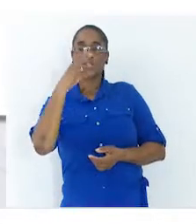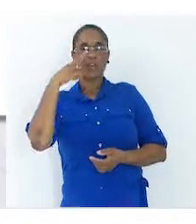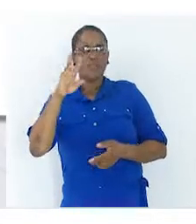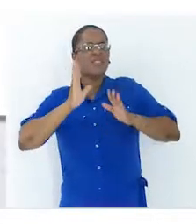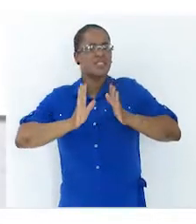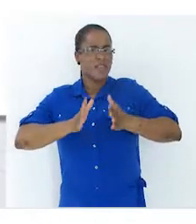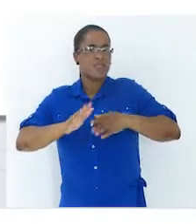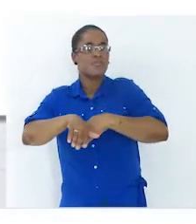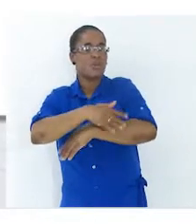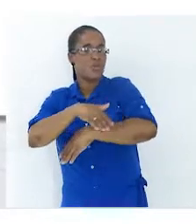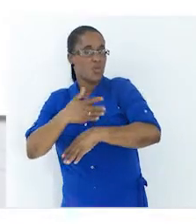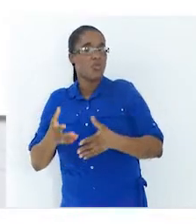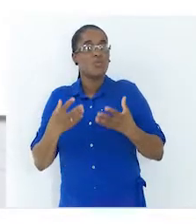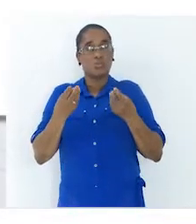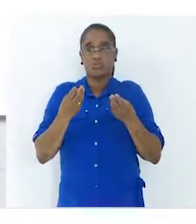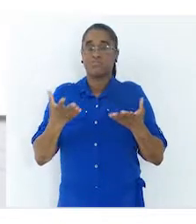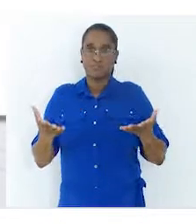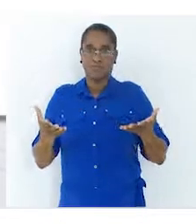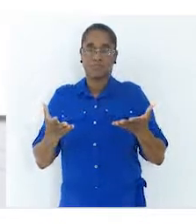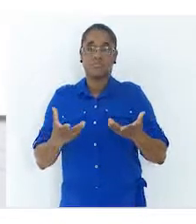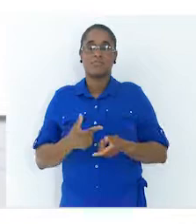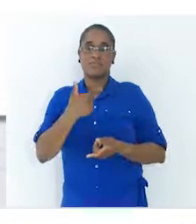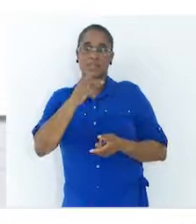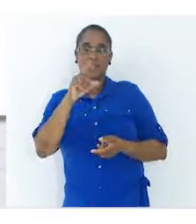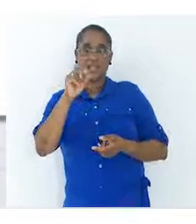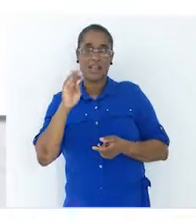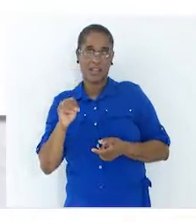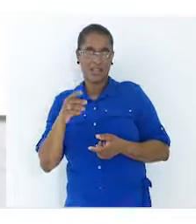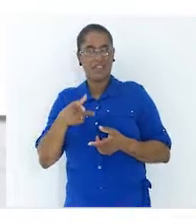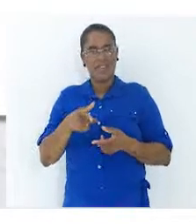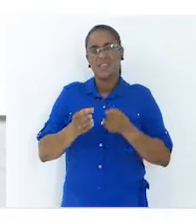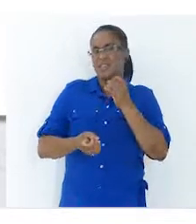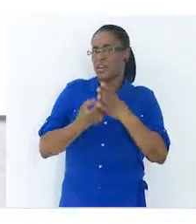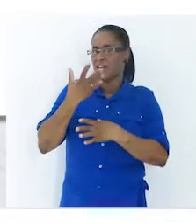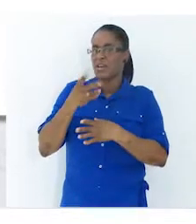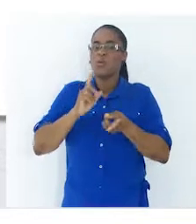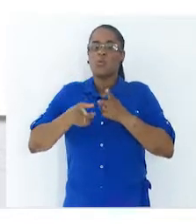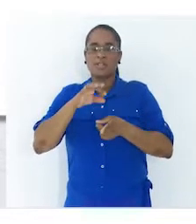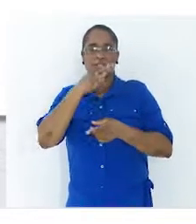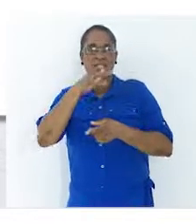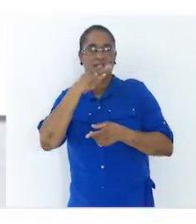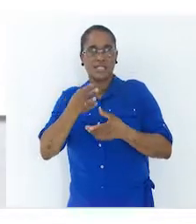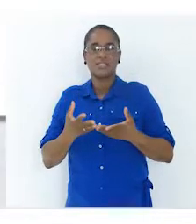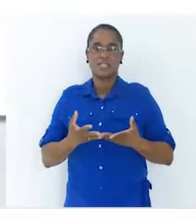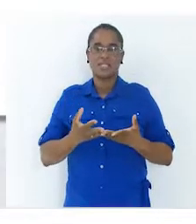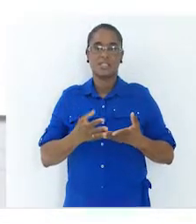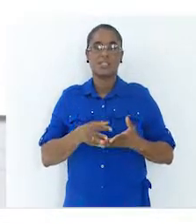ruas, em grande escala, às vezes até cria aquilo que se diz a